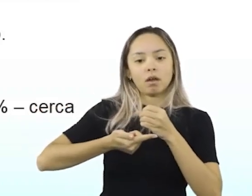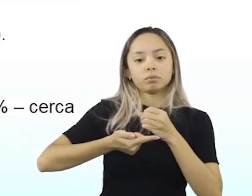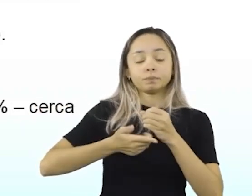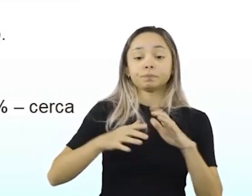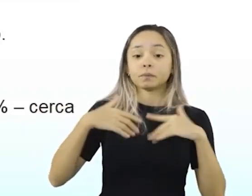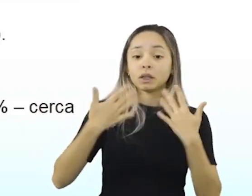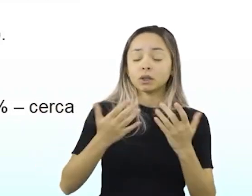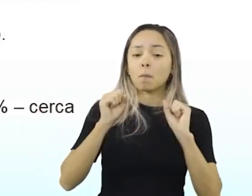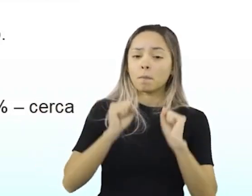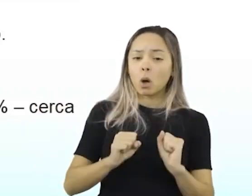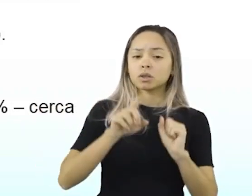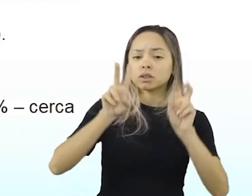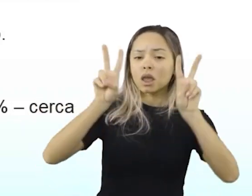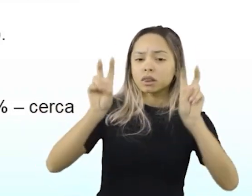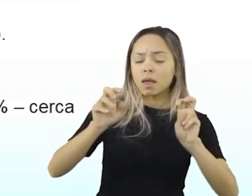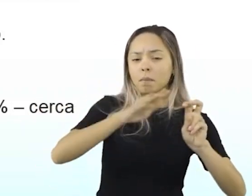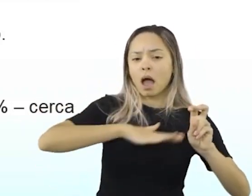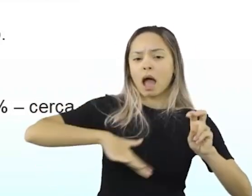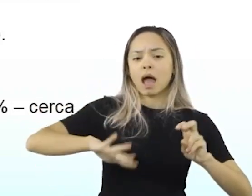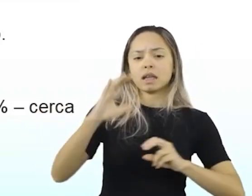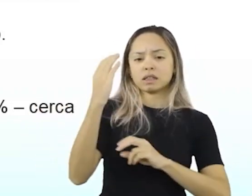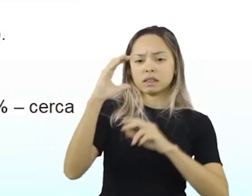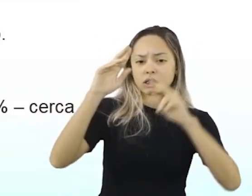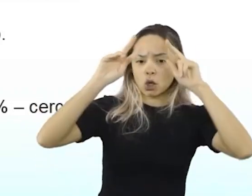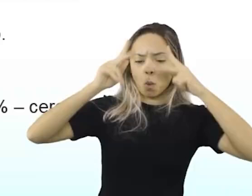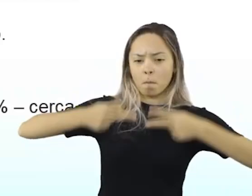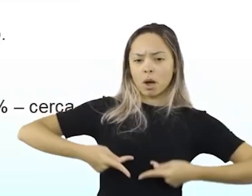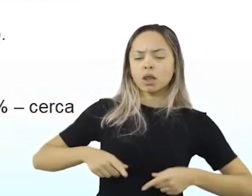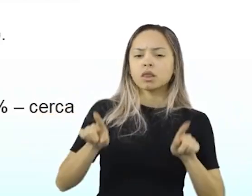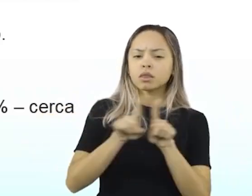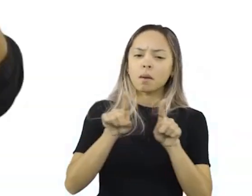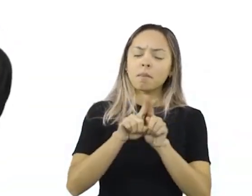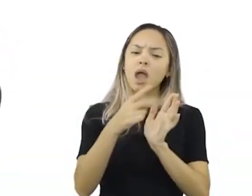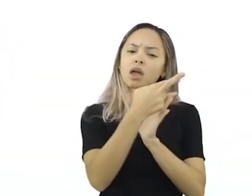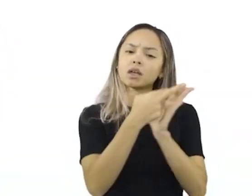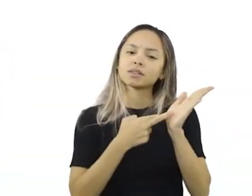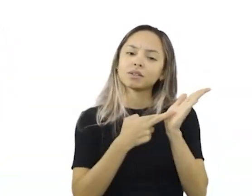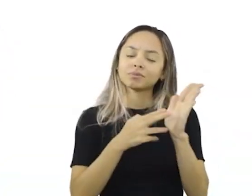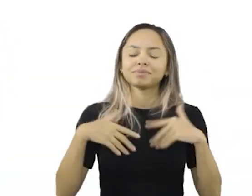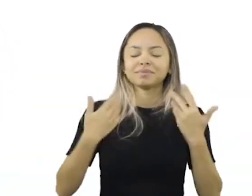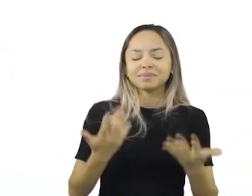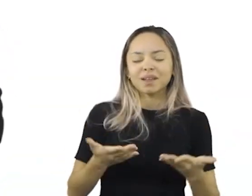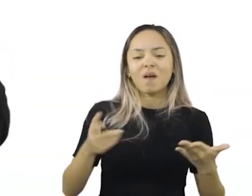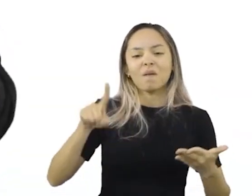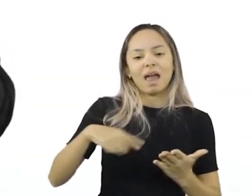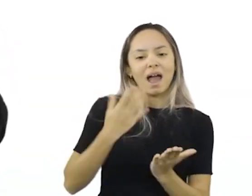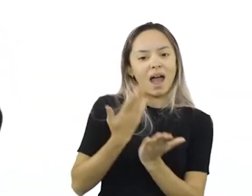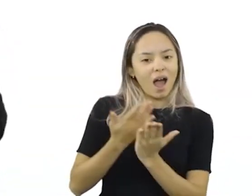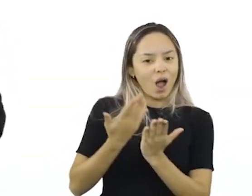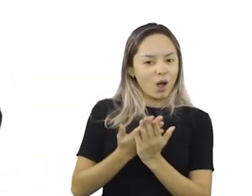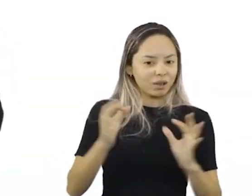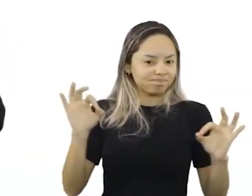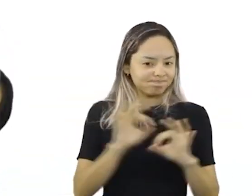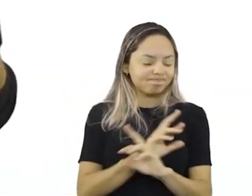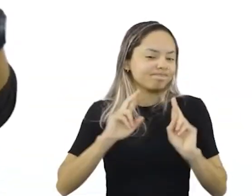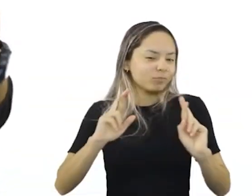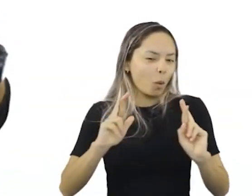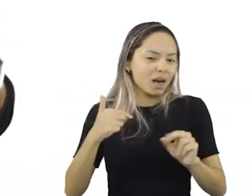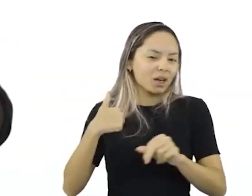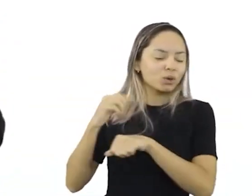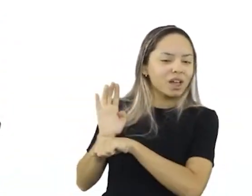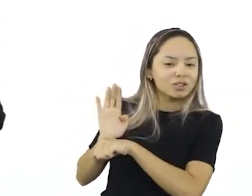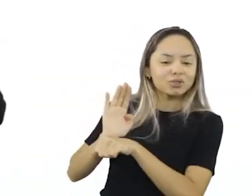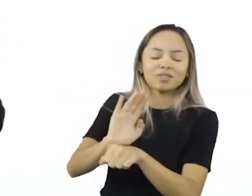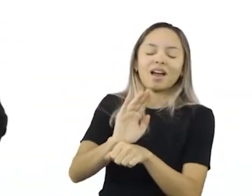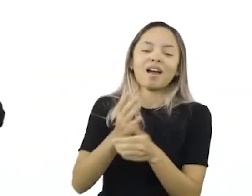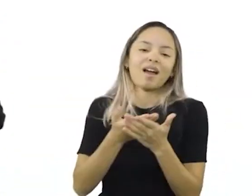que pode aparecer tanto em ciências humanas quanto na sua prova de redação. E essa foi a nossa aula de movimentos populacionais, espero que eu